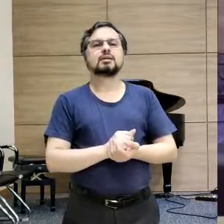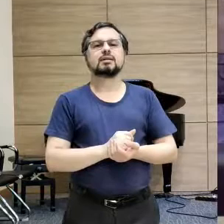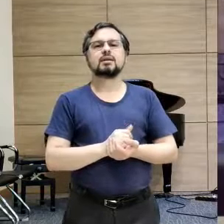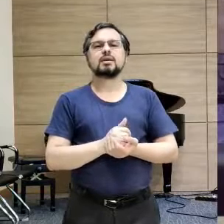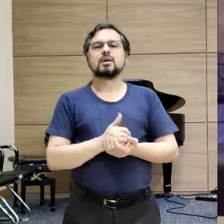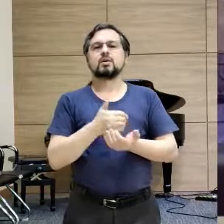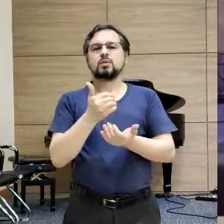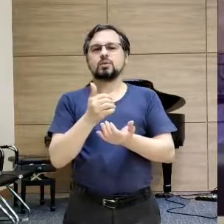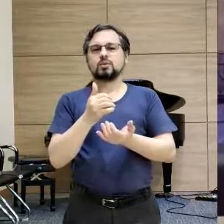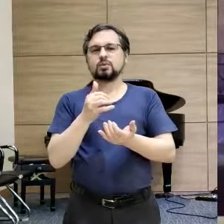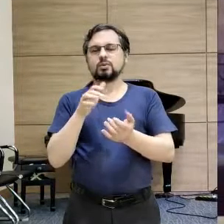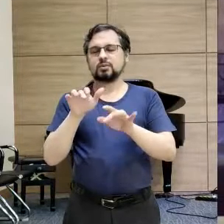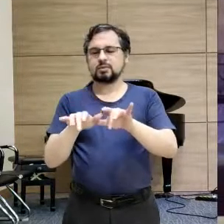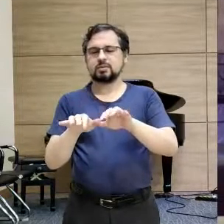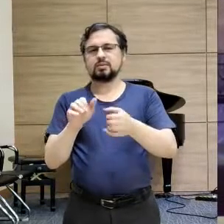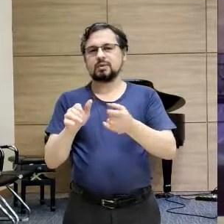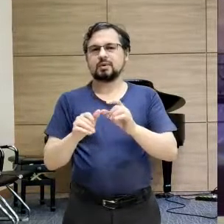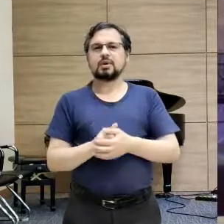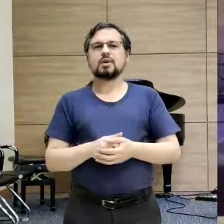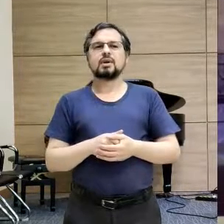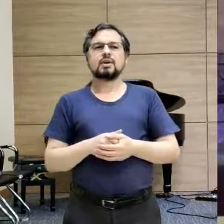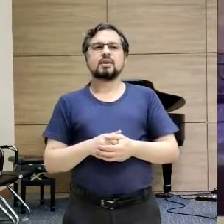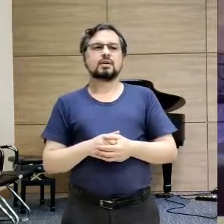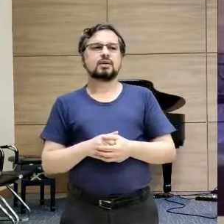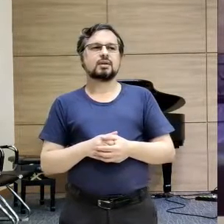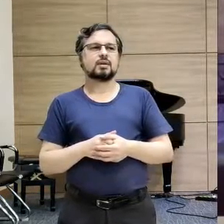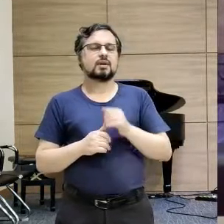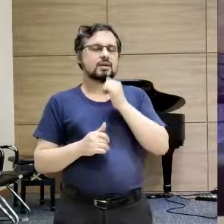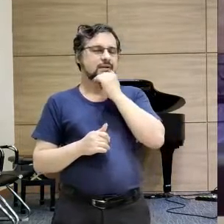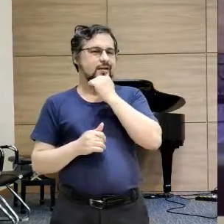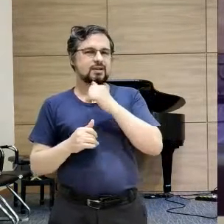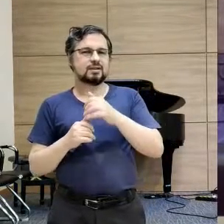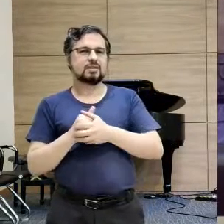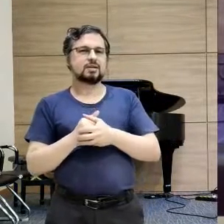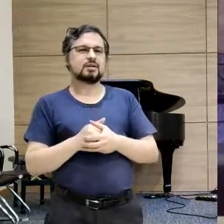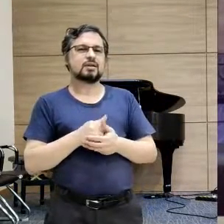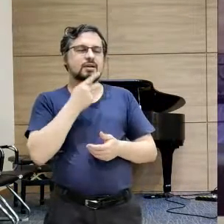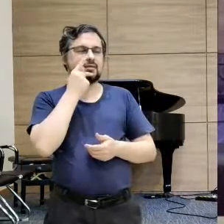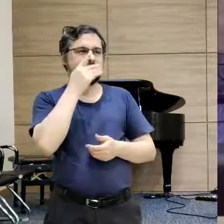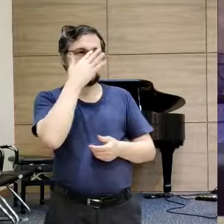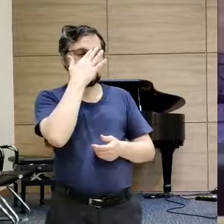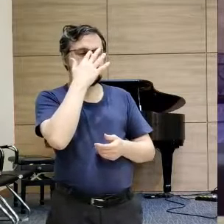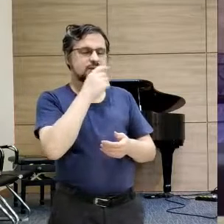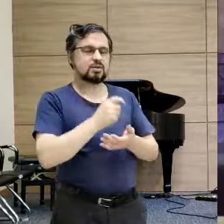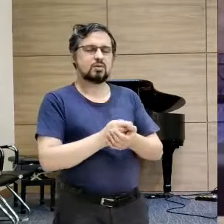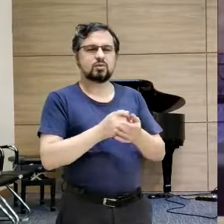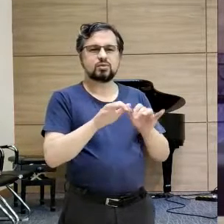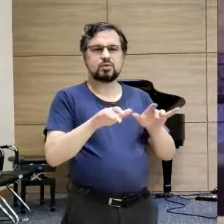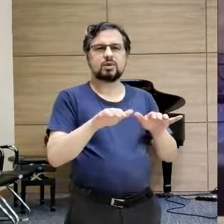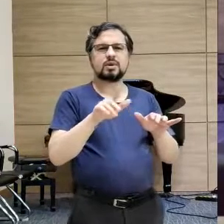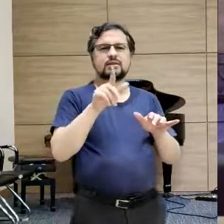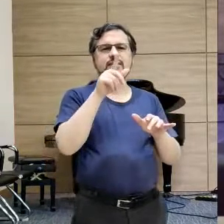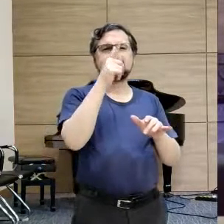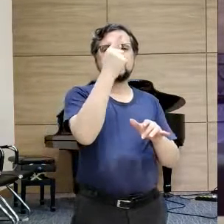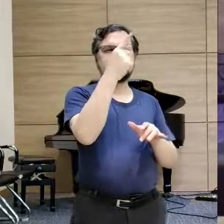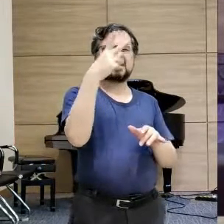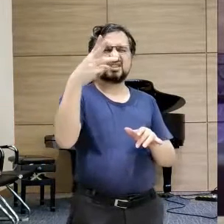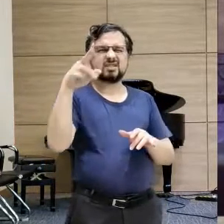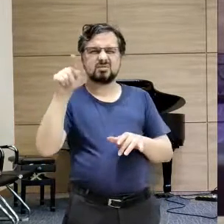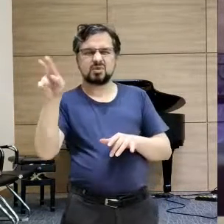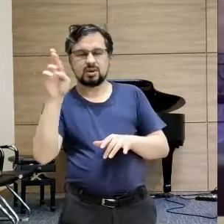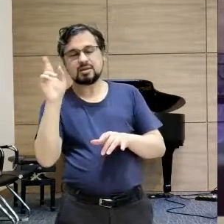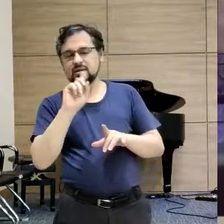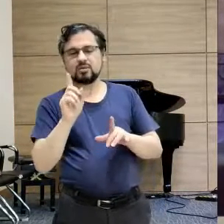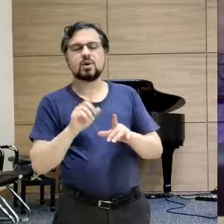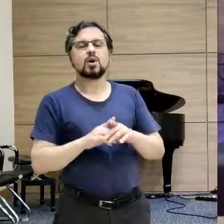aí que o rapaz veio comprar, não, a placa para jogar videogame, que só a placa custa 13 mil reais, né? Não era esse videogame, não.